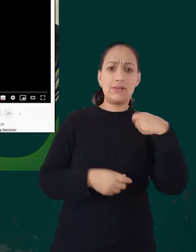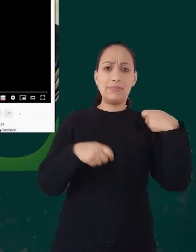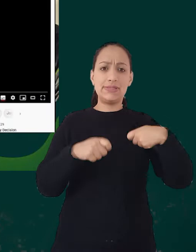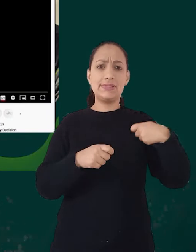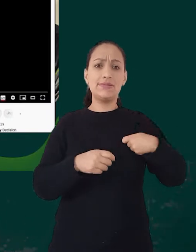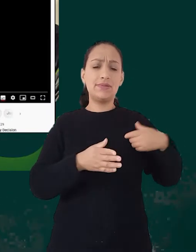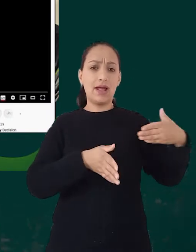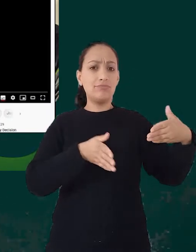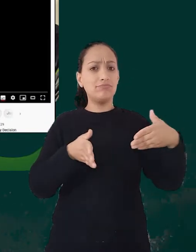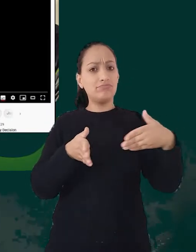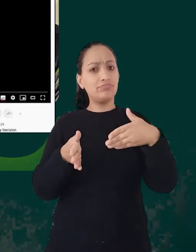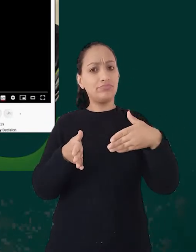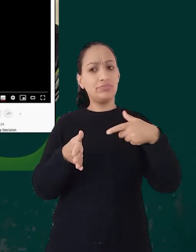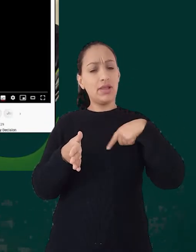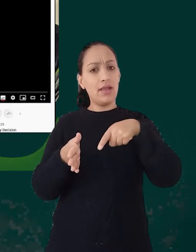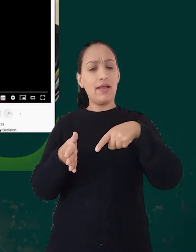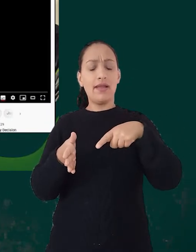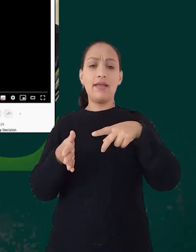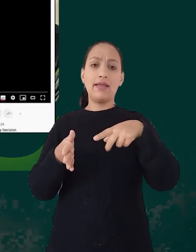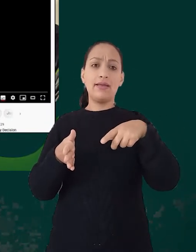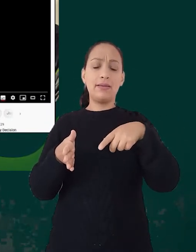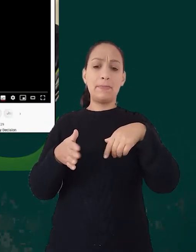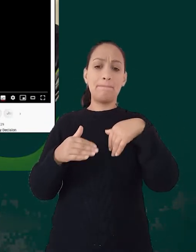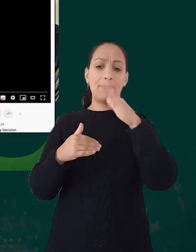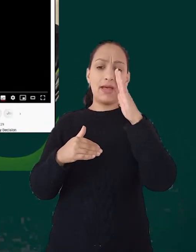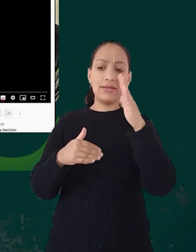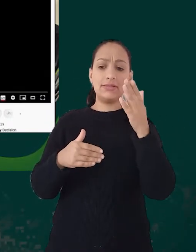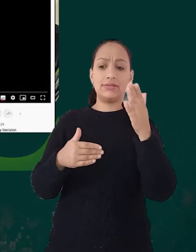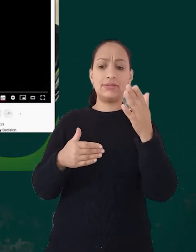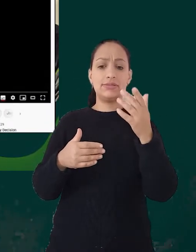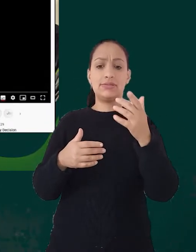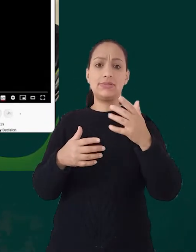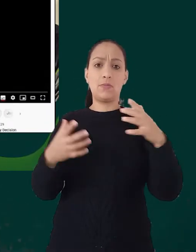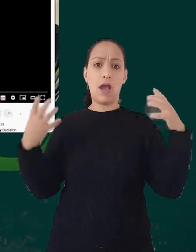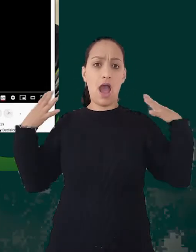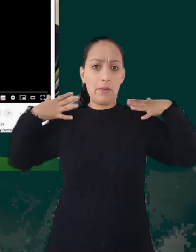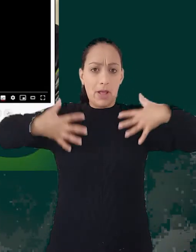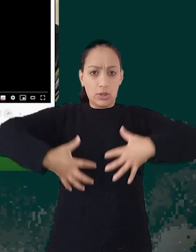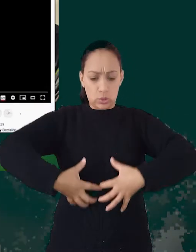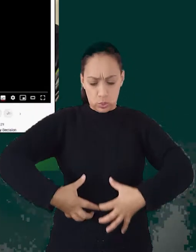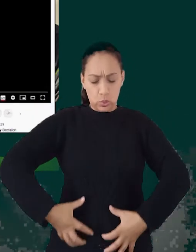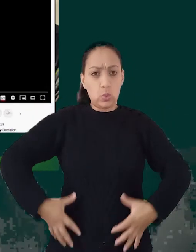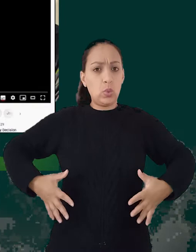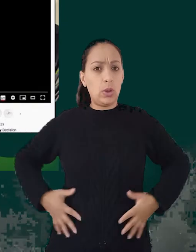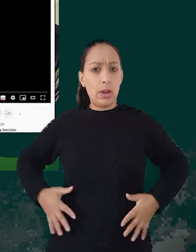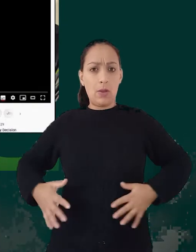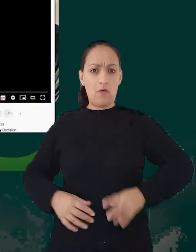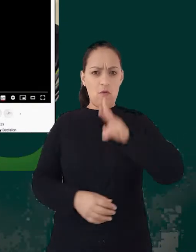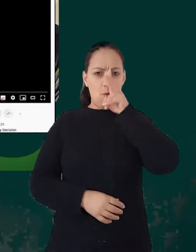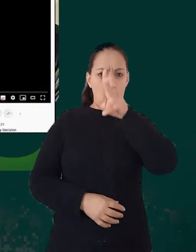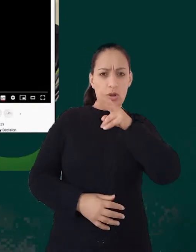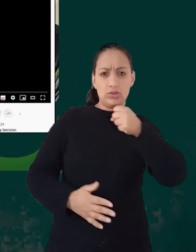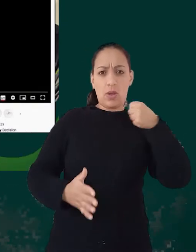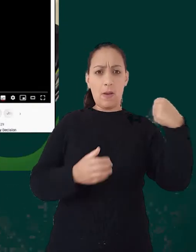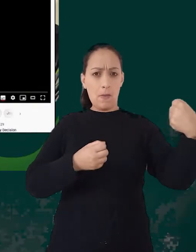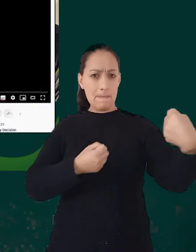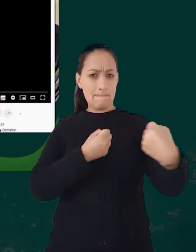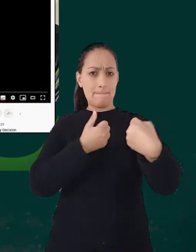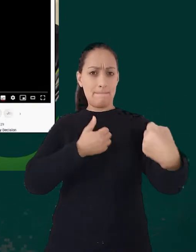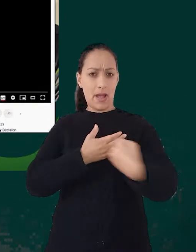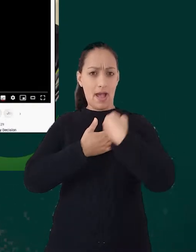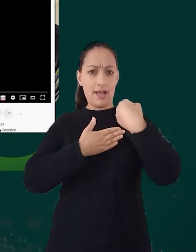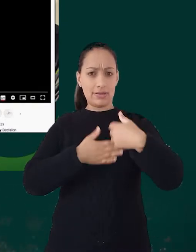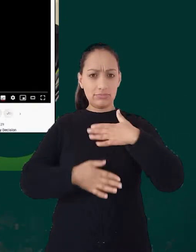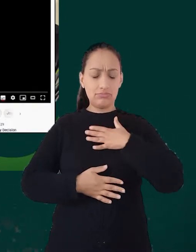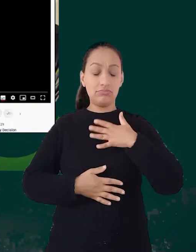preciso ganhar mais skins, uma armadura que me deixe mais resistente ao impacto, eu